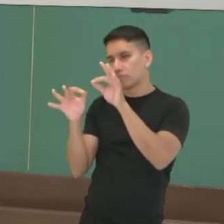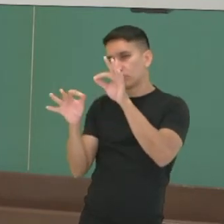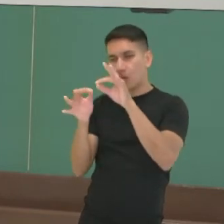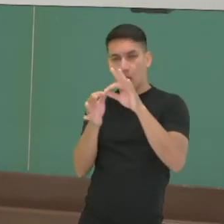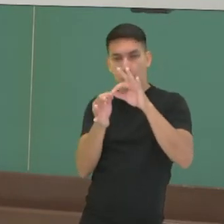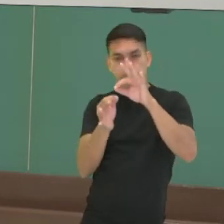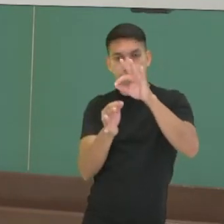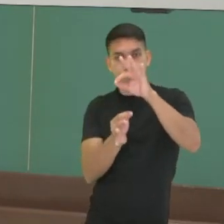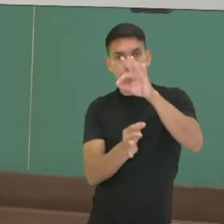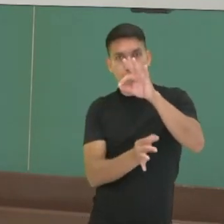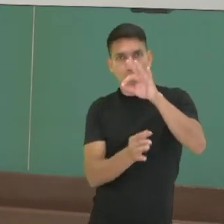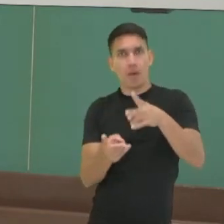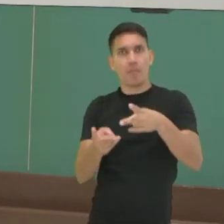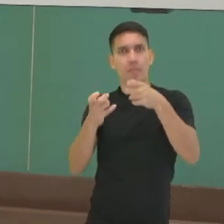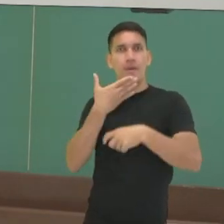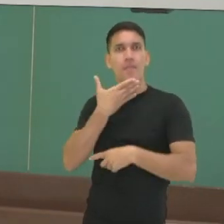melhor